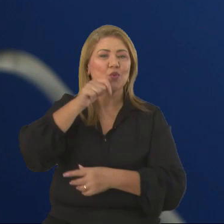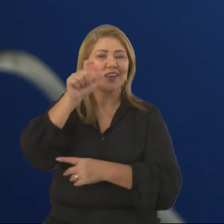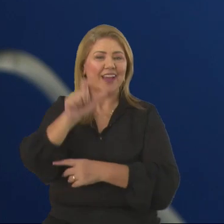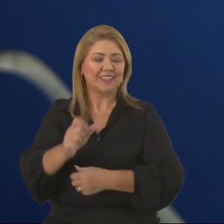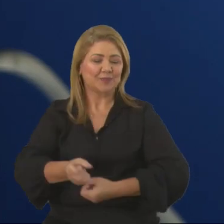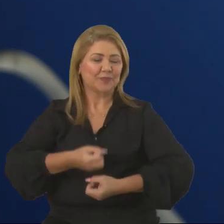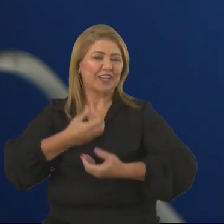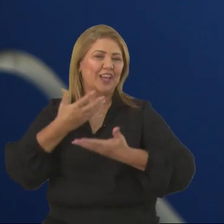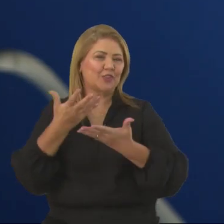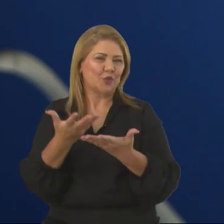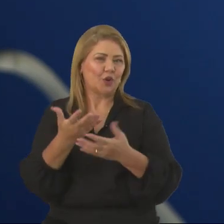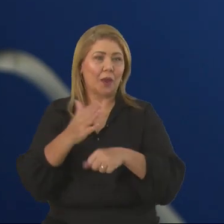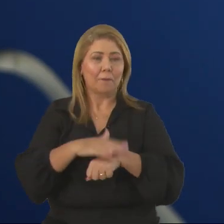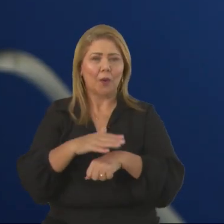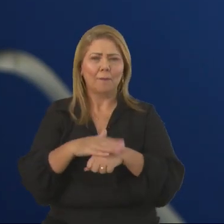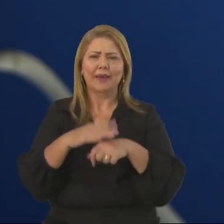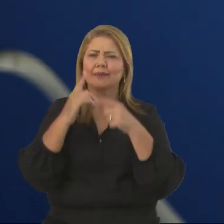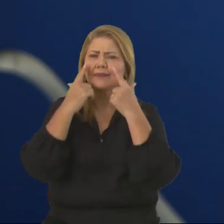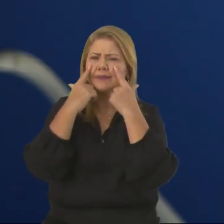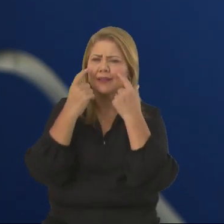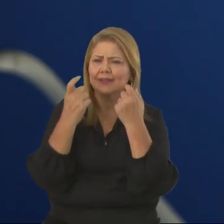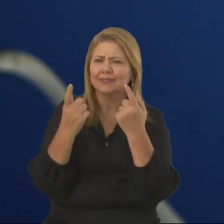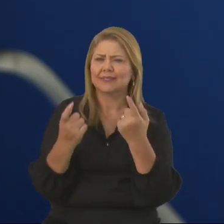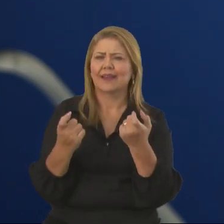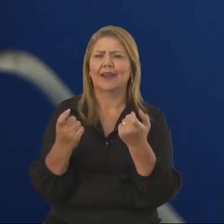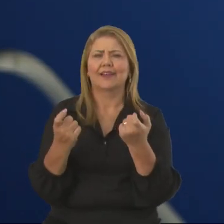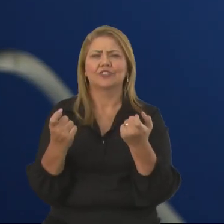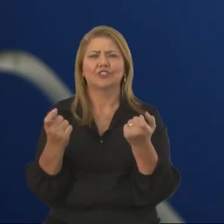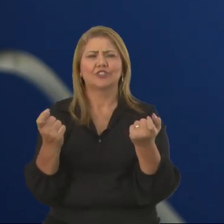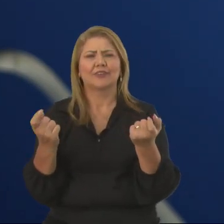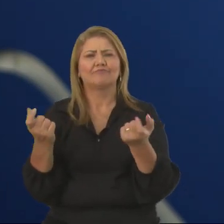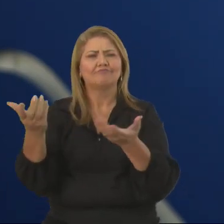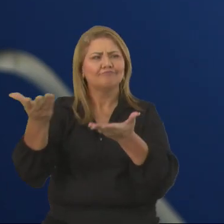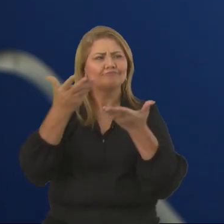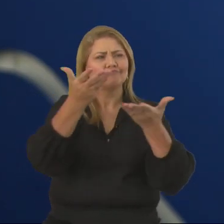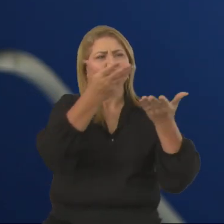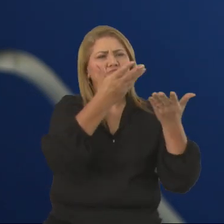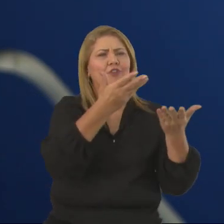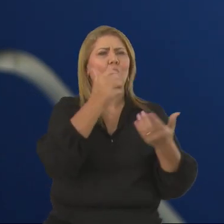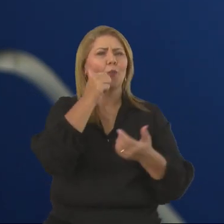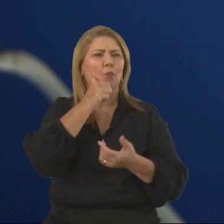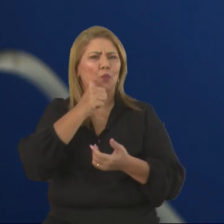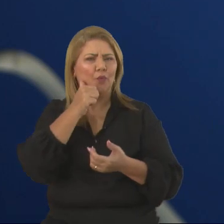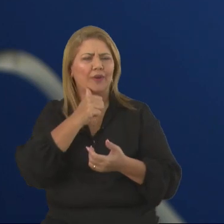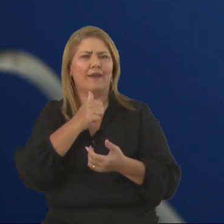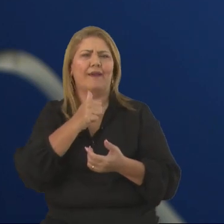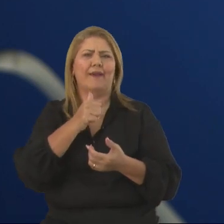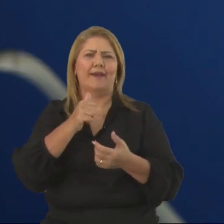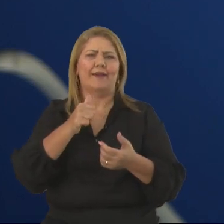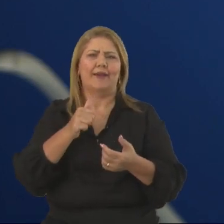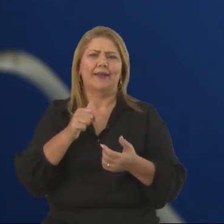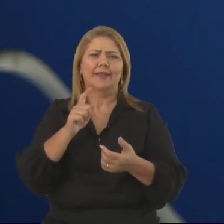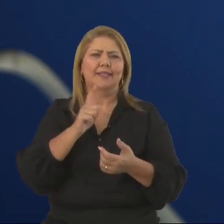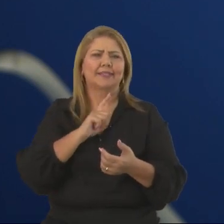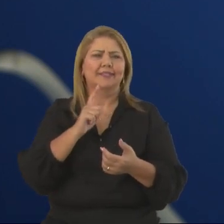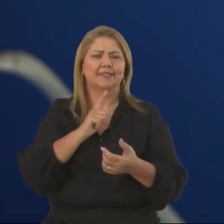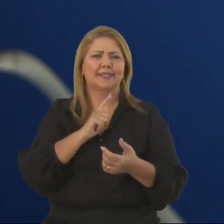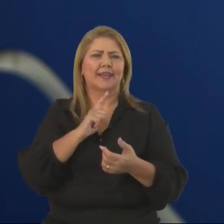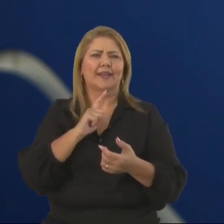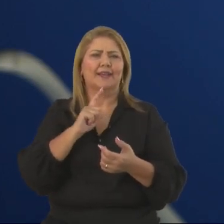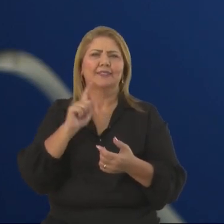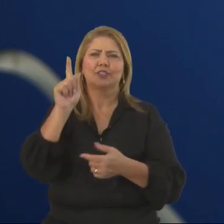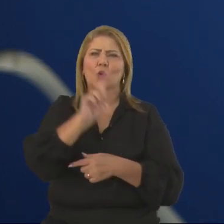um momento muito interessante, trouxemos aqui algumas mulheres de destaque no nosso estado